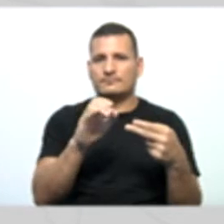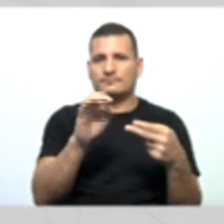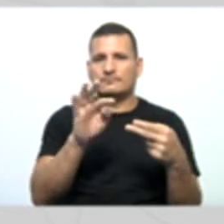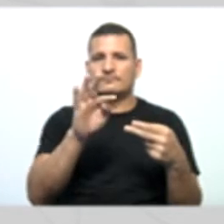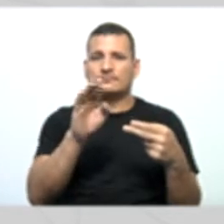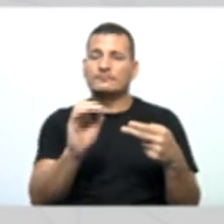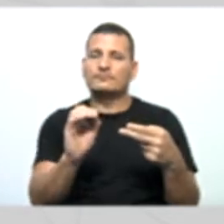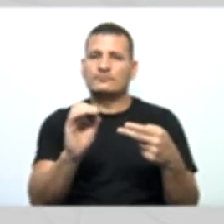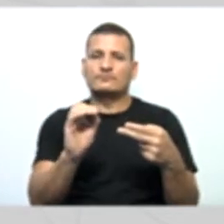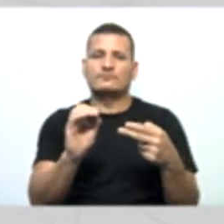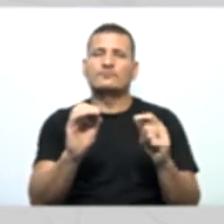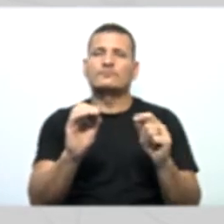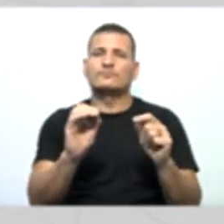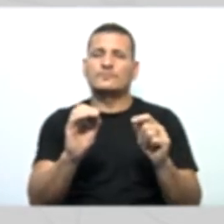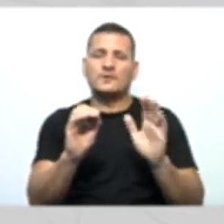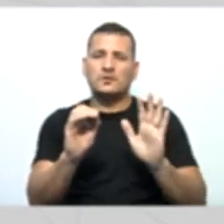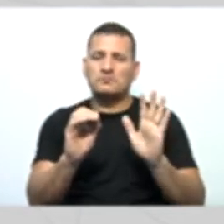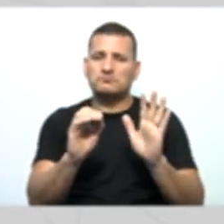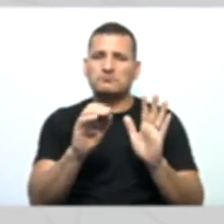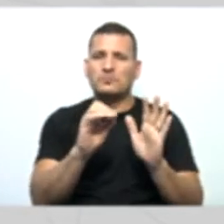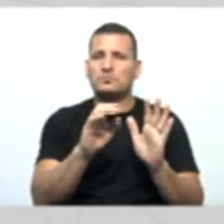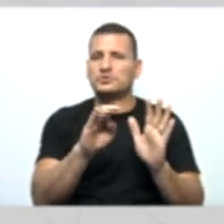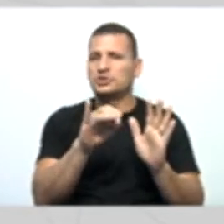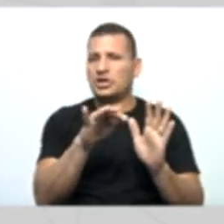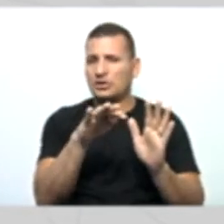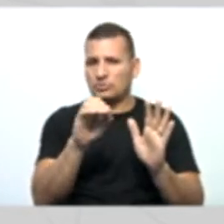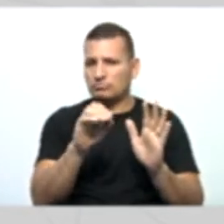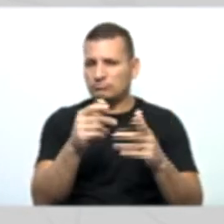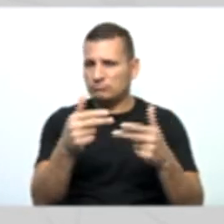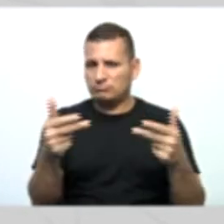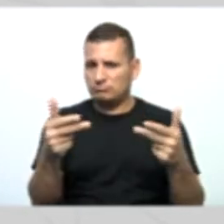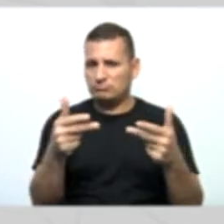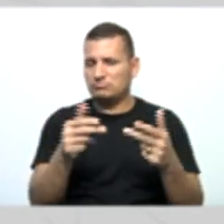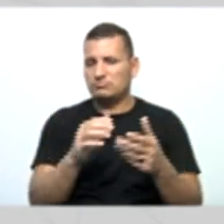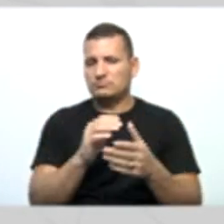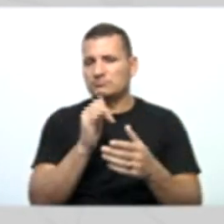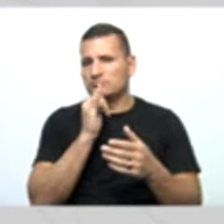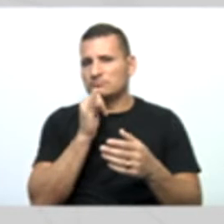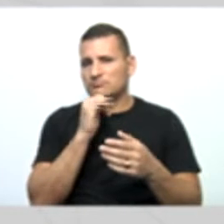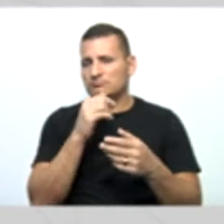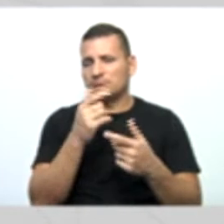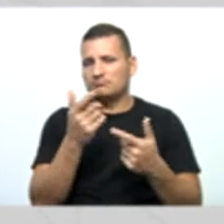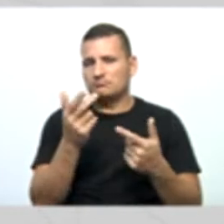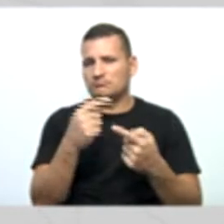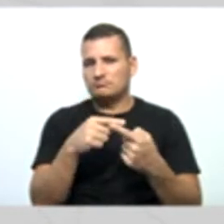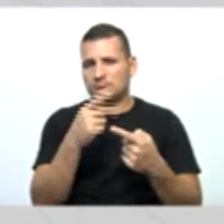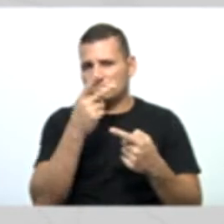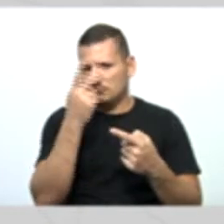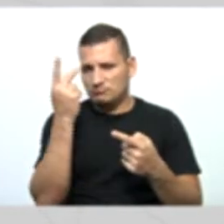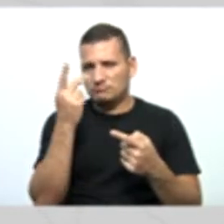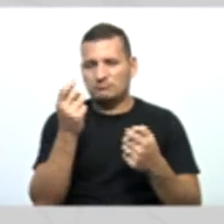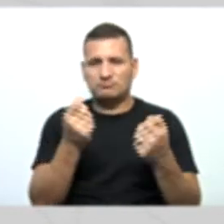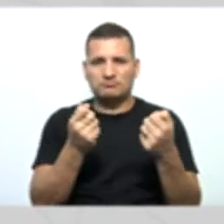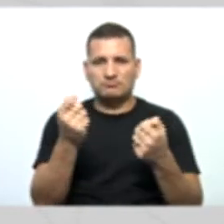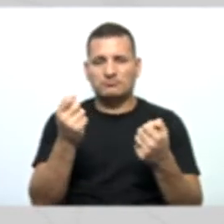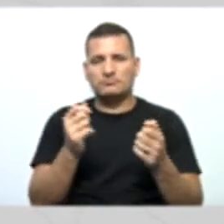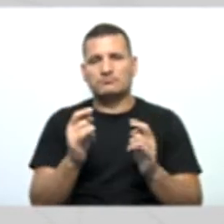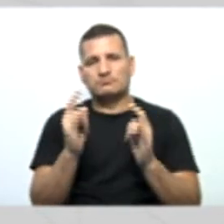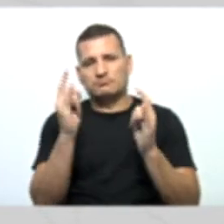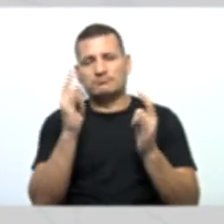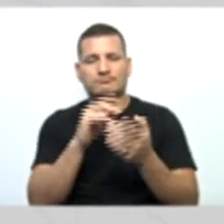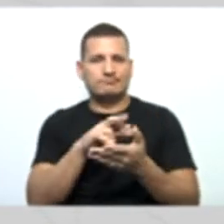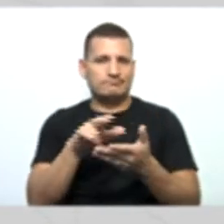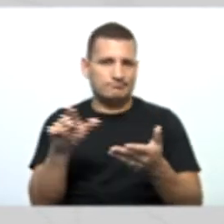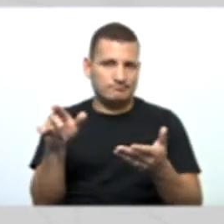estou relacionado ao que? É objeto mesmo, mundo real, como coisas, como pessoas, carro, prédio,